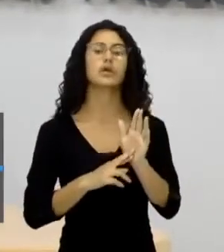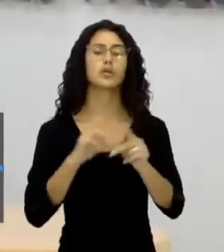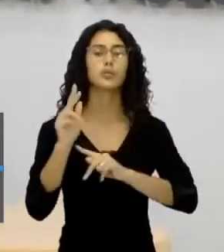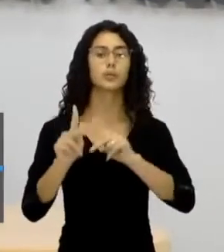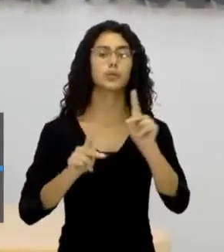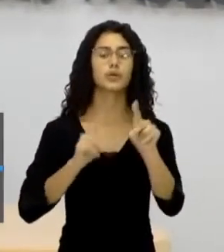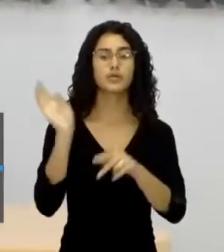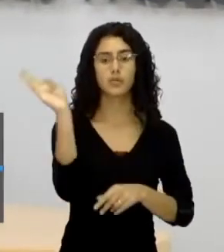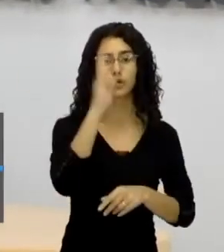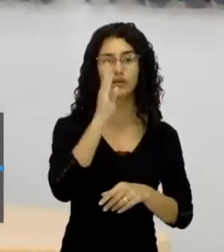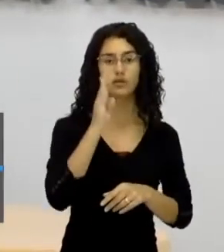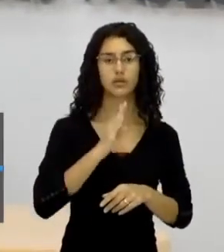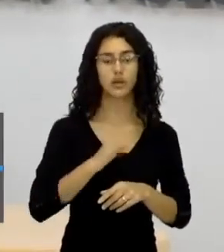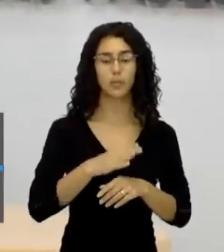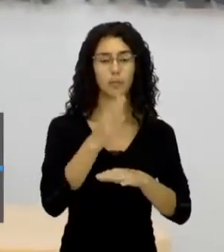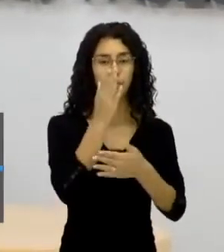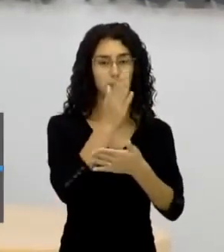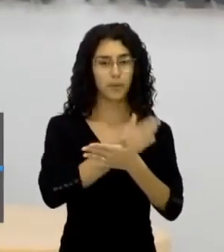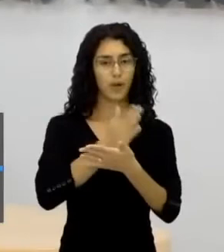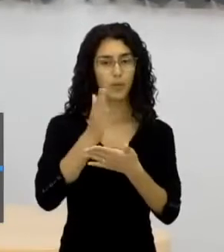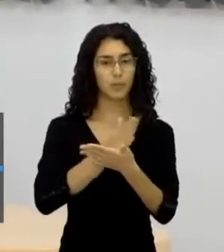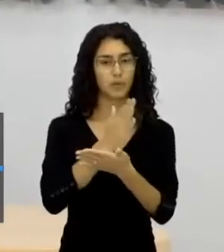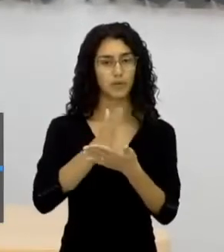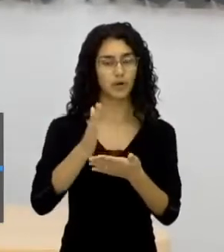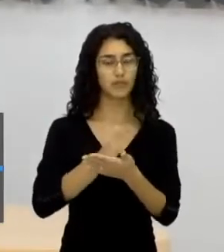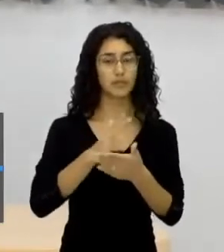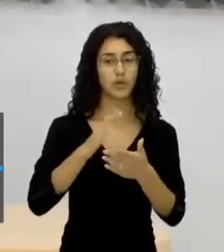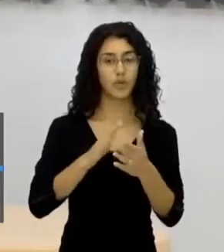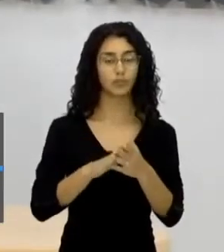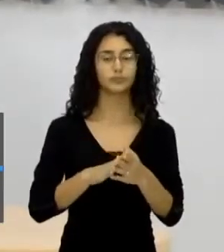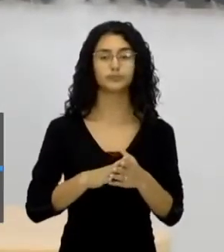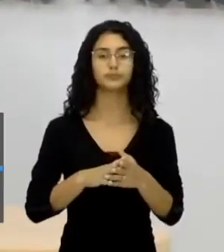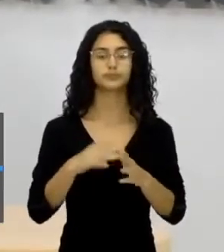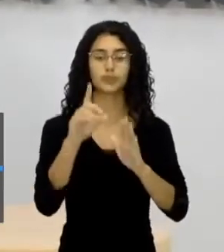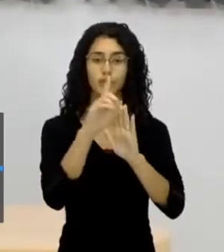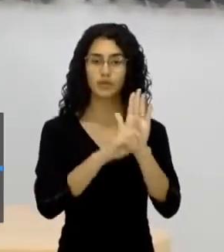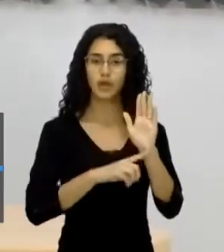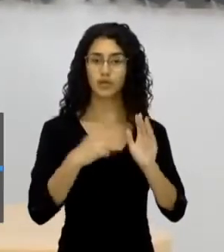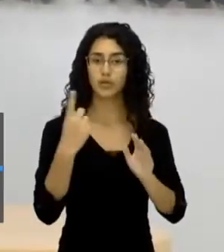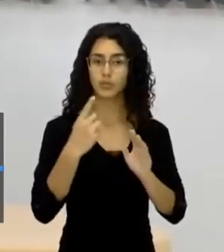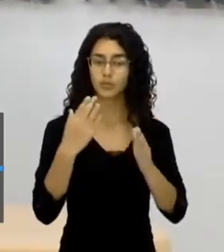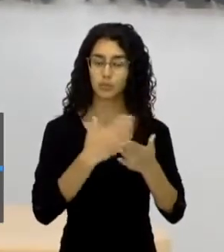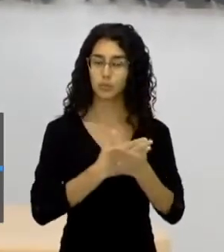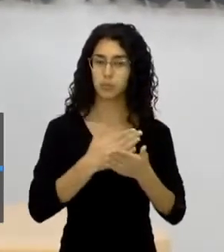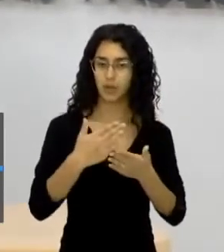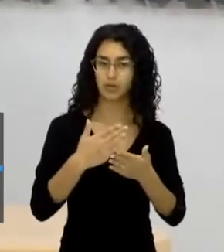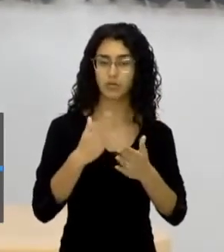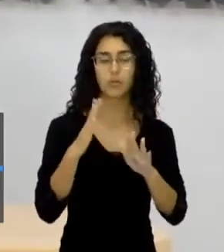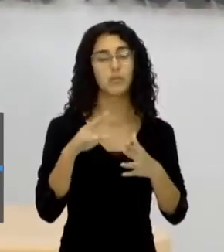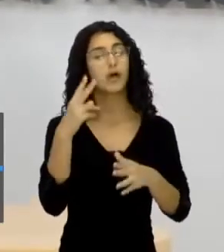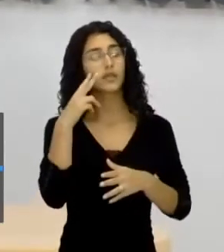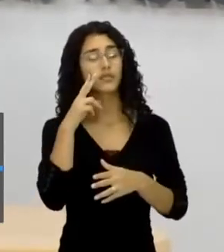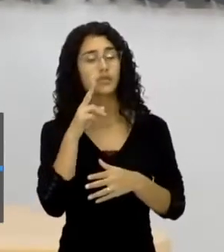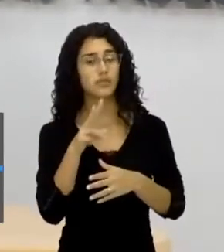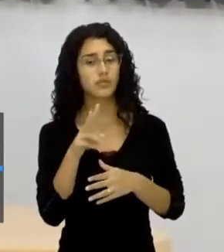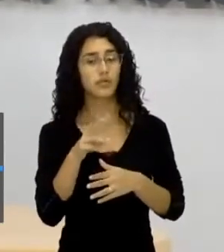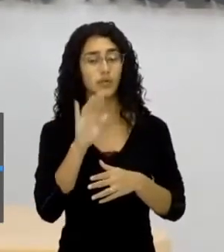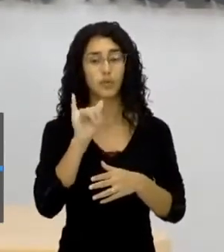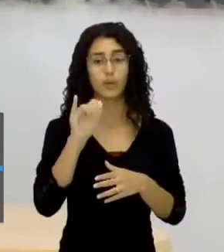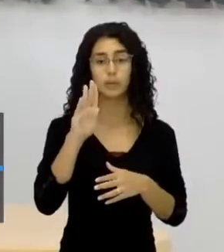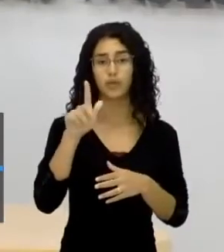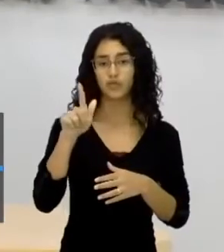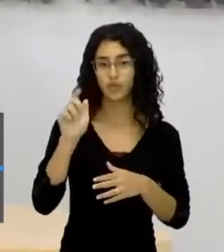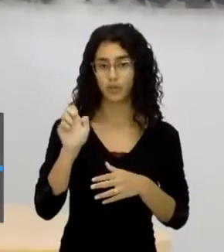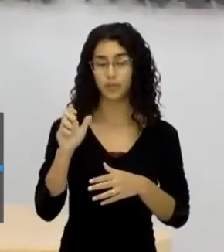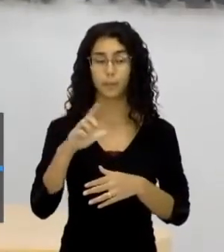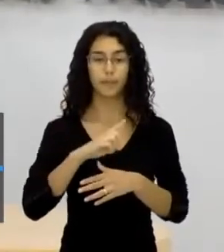população brasileira de acordo com as divisões do mercado aí, dados do primeiro trimestre, né? Mas se vocês forem lá no IBGE, vocês